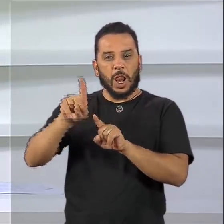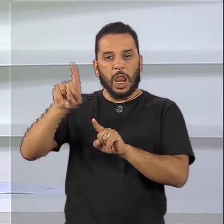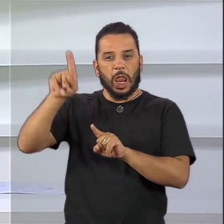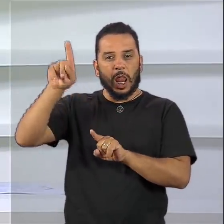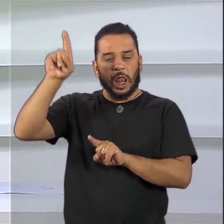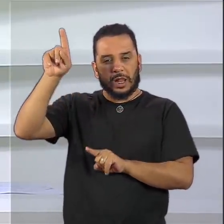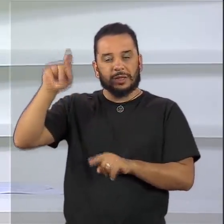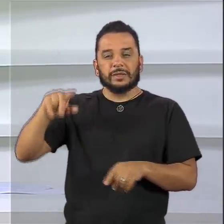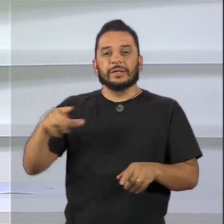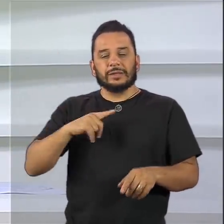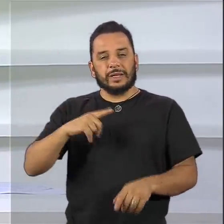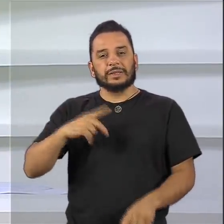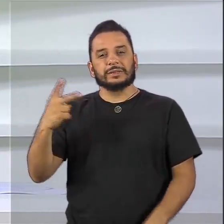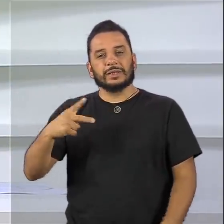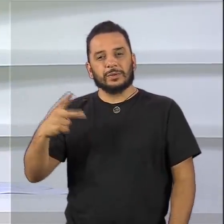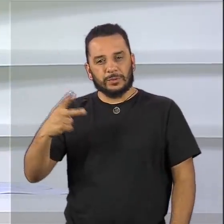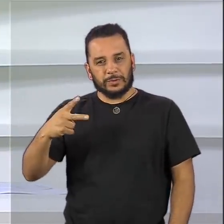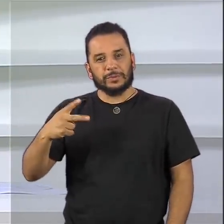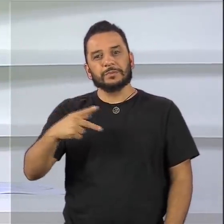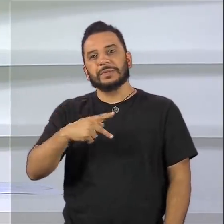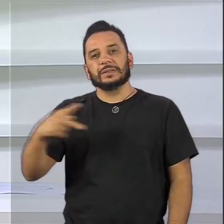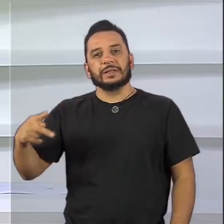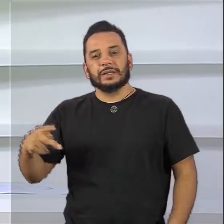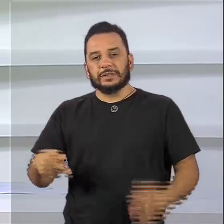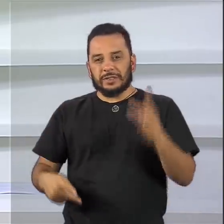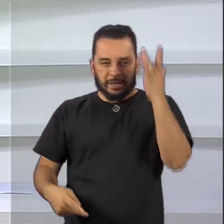seu vice-presidente, o Haddad.